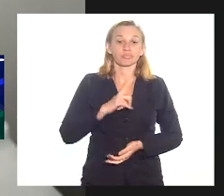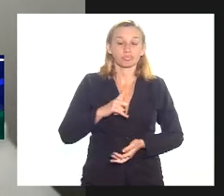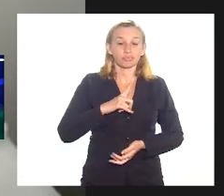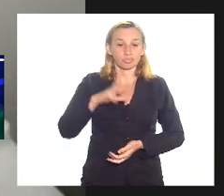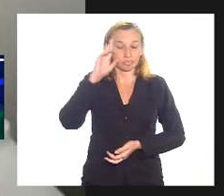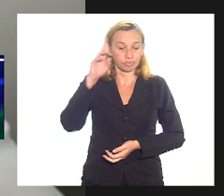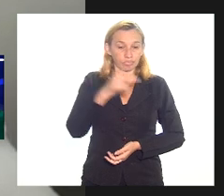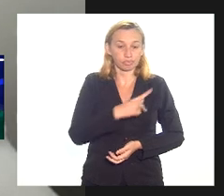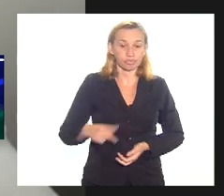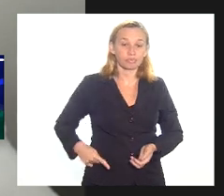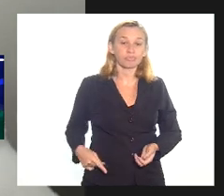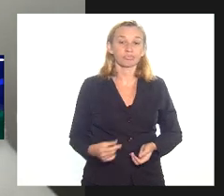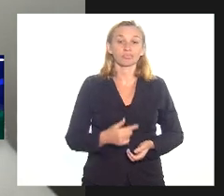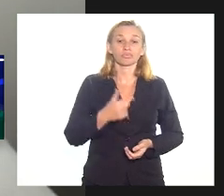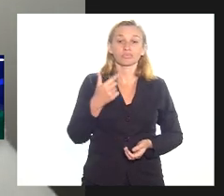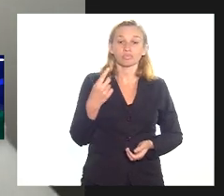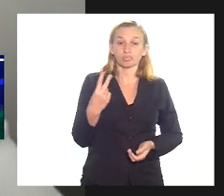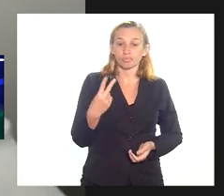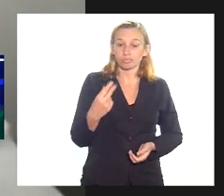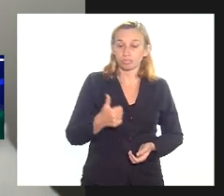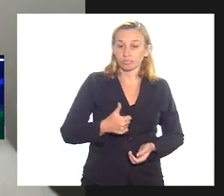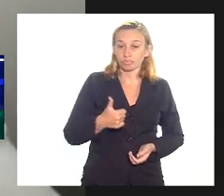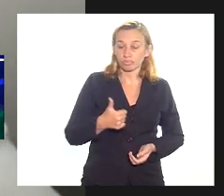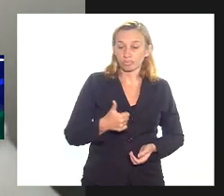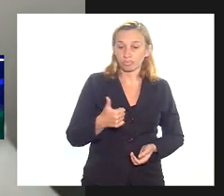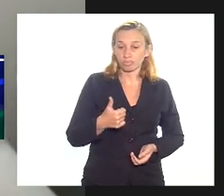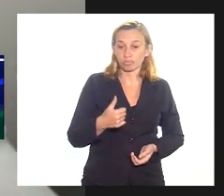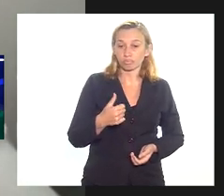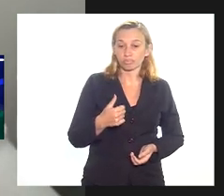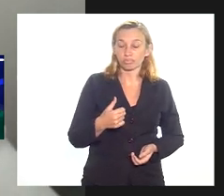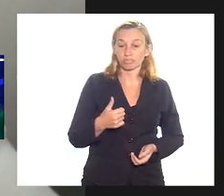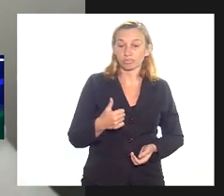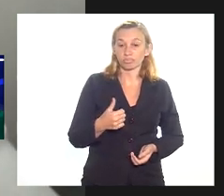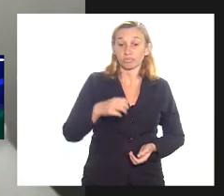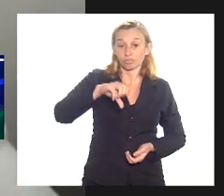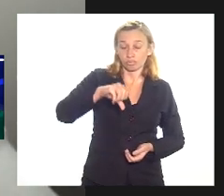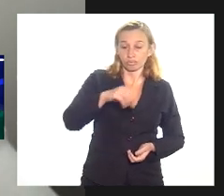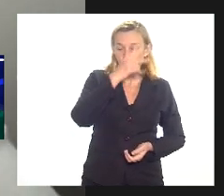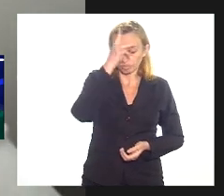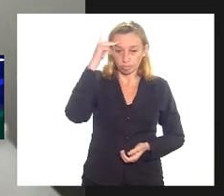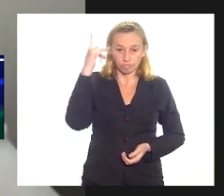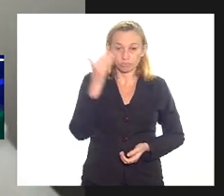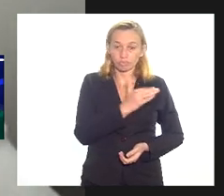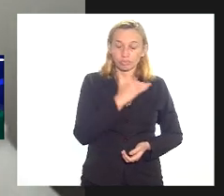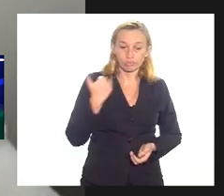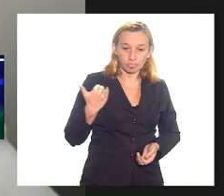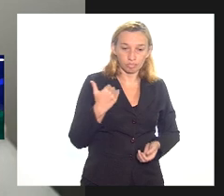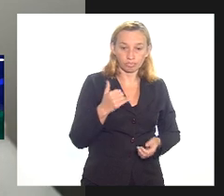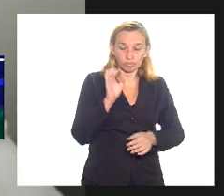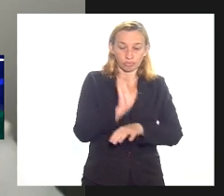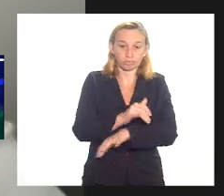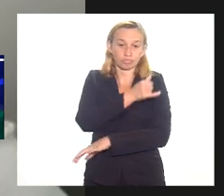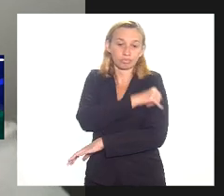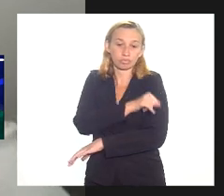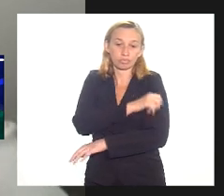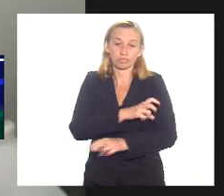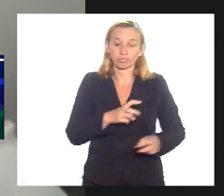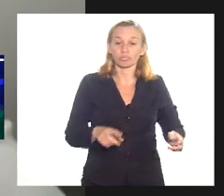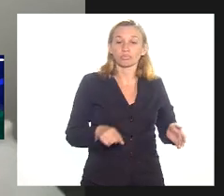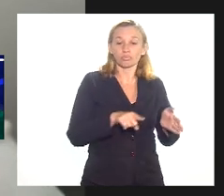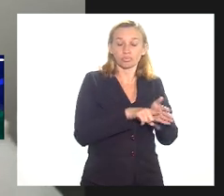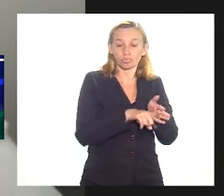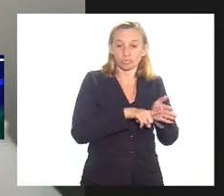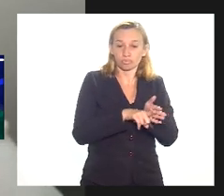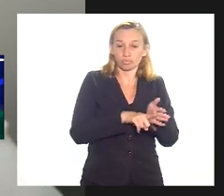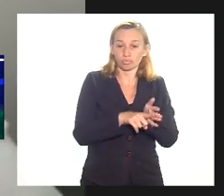presidente, só nos dois primeiros meses, 9 chacinas no estado do Rio de Janeiro, de acordo com o observatório, a